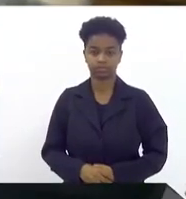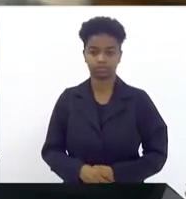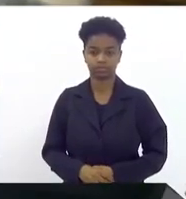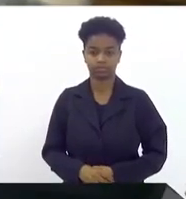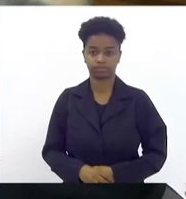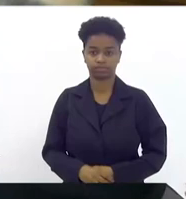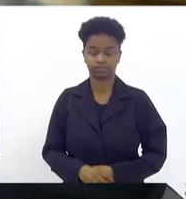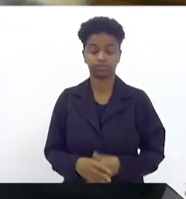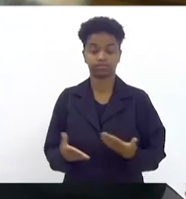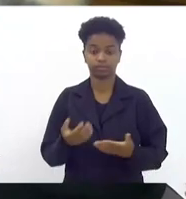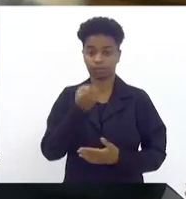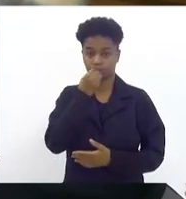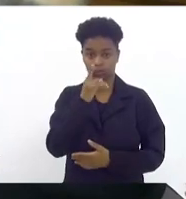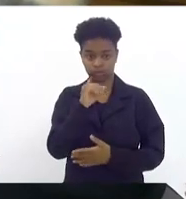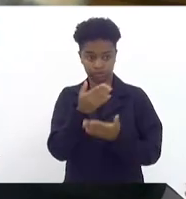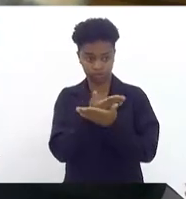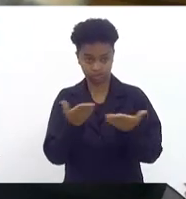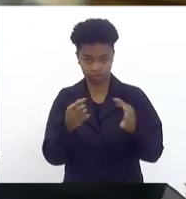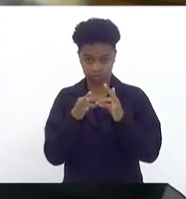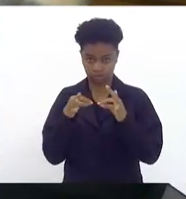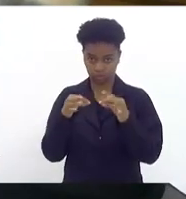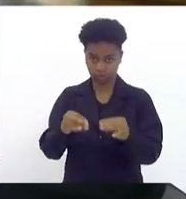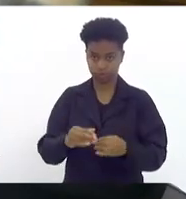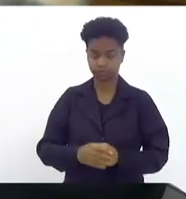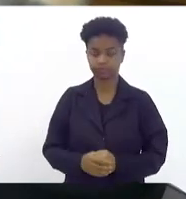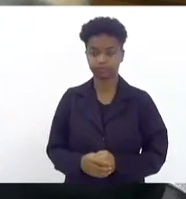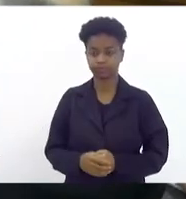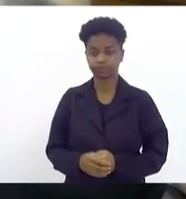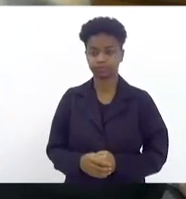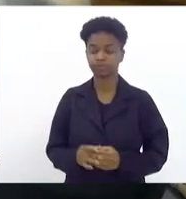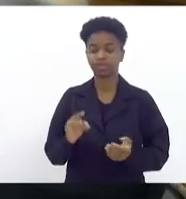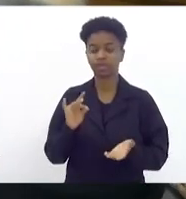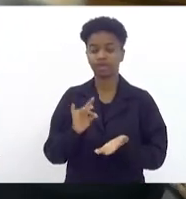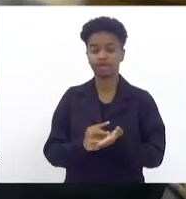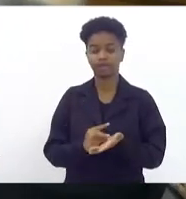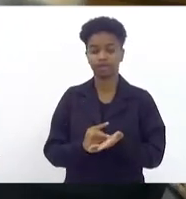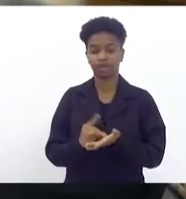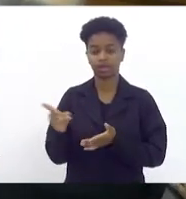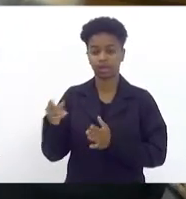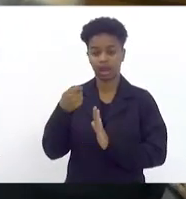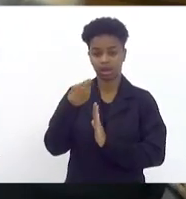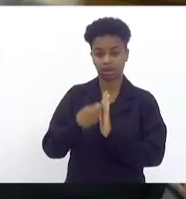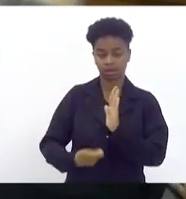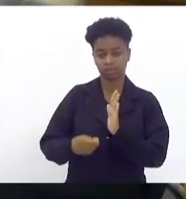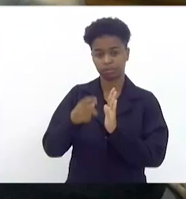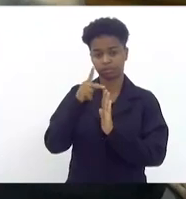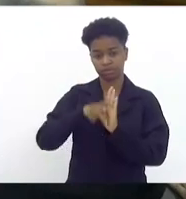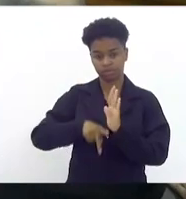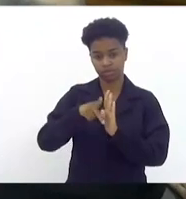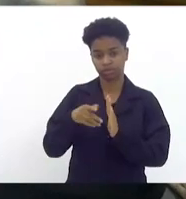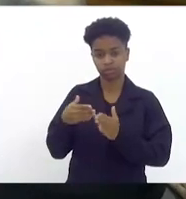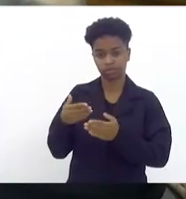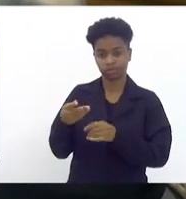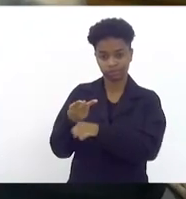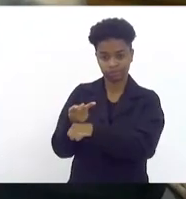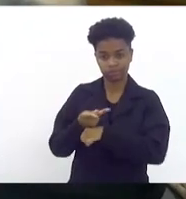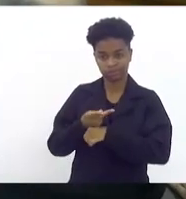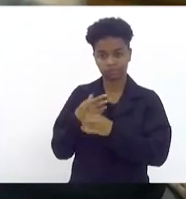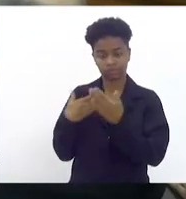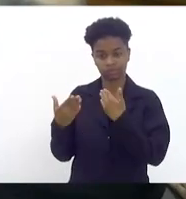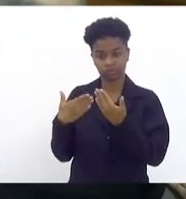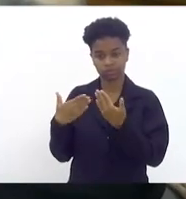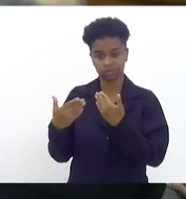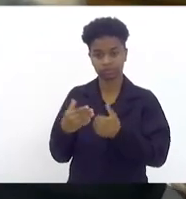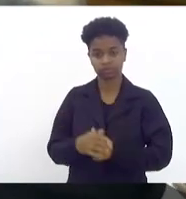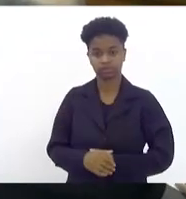Bom dia, presidente. Bom dia a todos. Na verdade, o próprio autor do projeto veio conversar comigo sobre a questão,